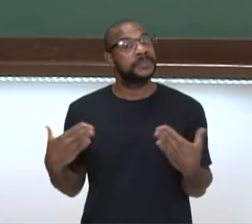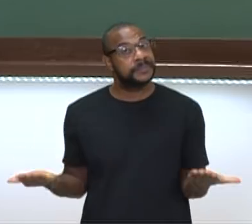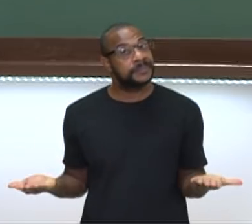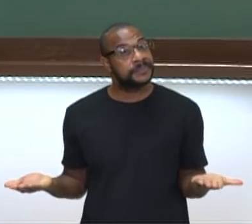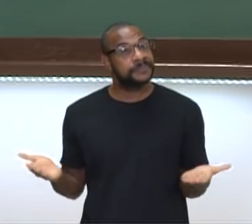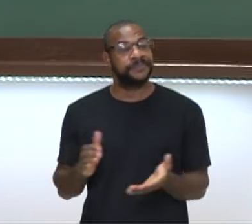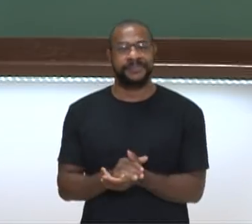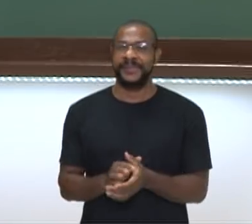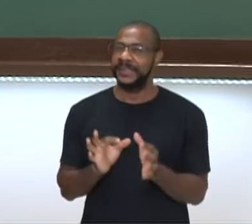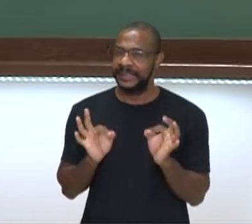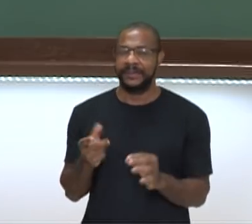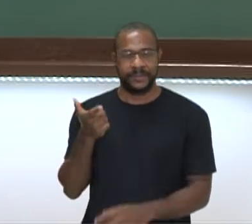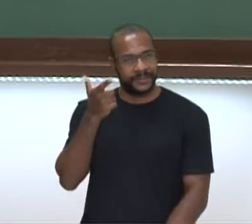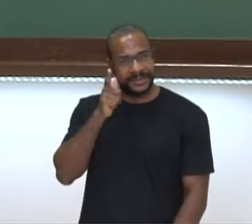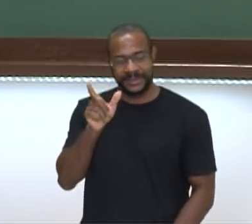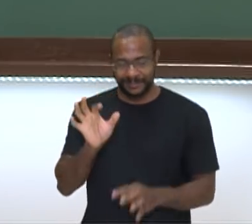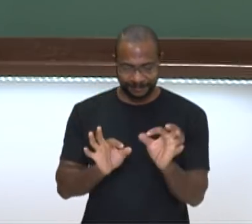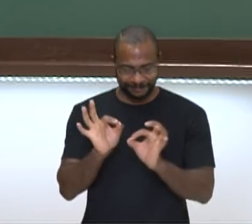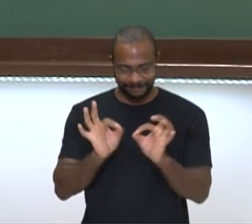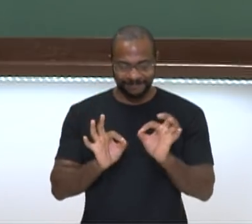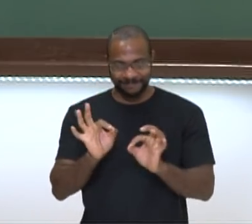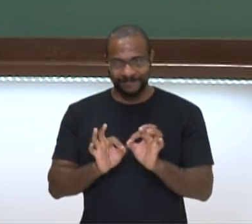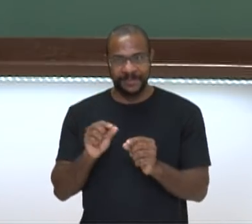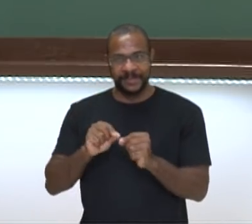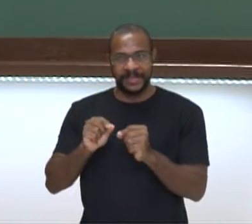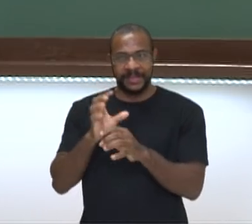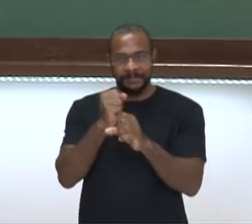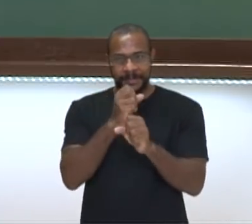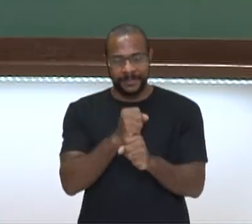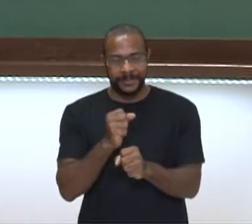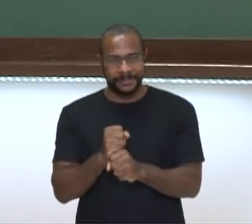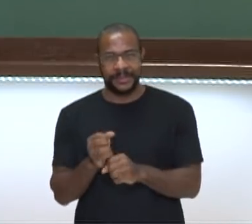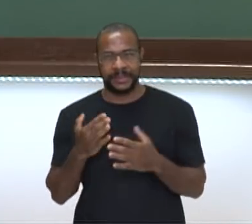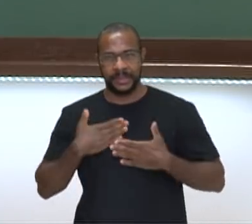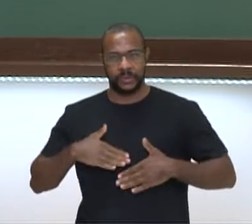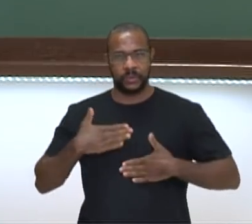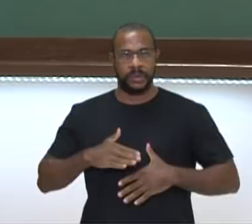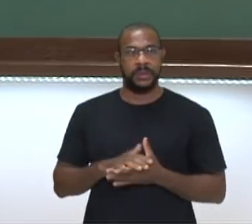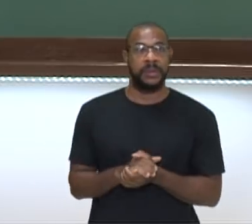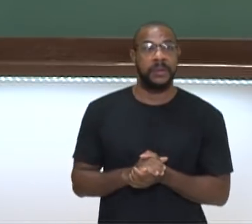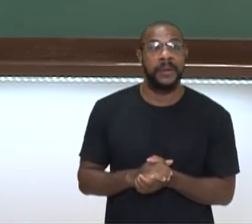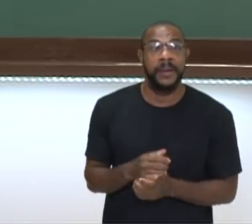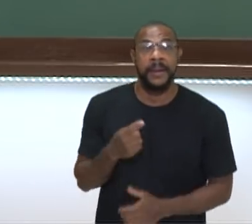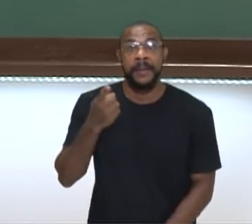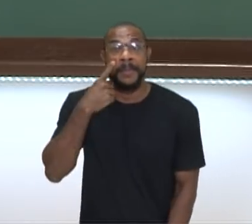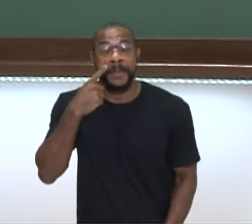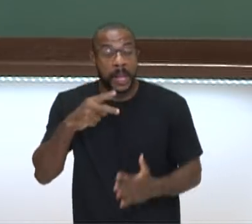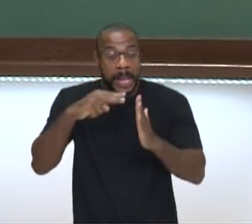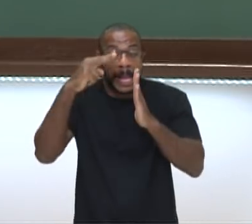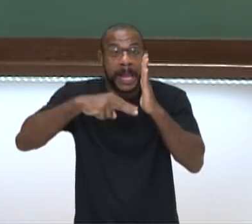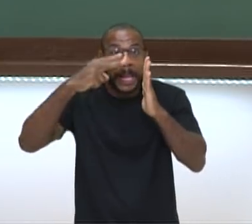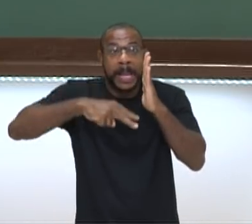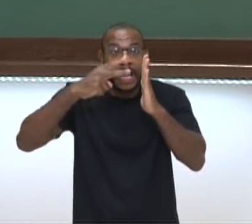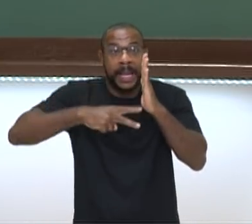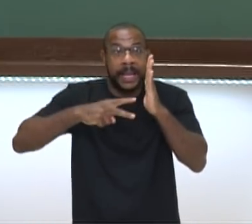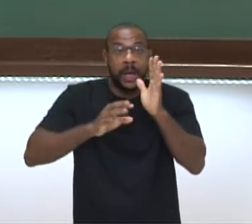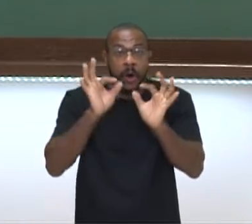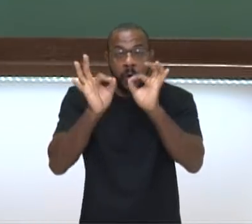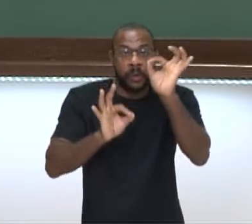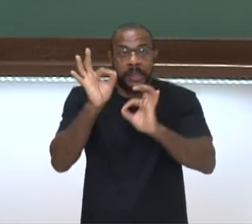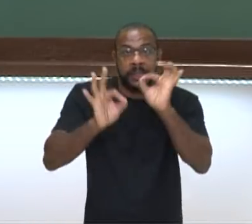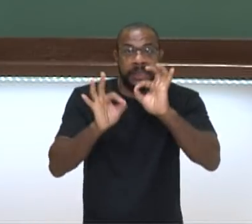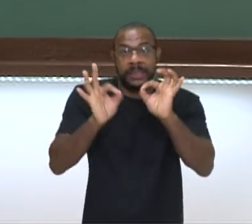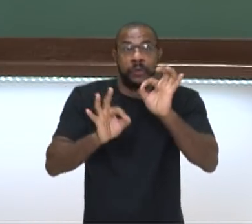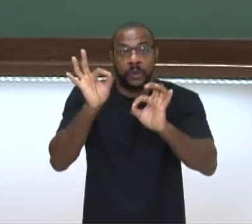Pessoal, tenho certeza que vocês conseguiram um exercício bem tranquilo de ser visto, né? Então, aquela dica, primeiro ler o exercício, organizar os